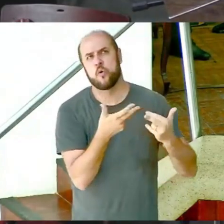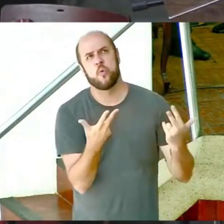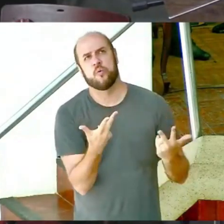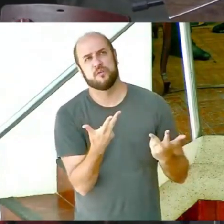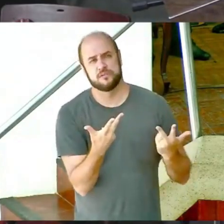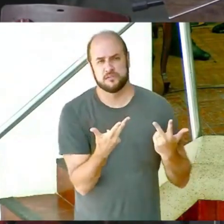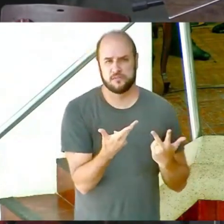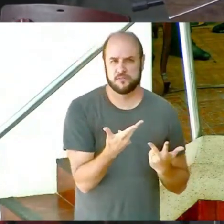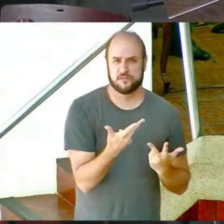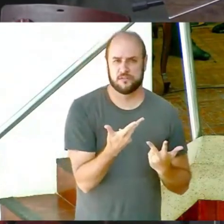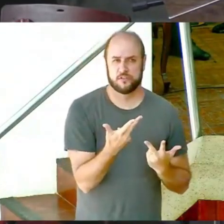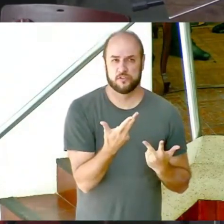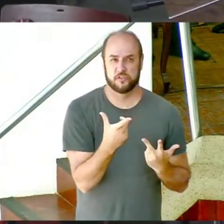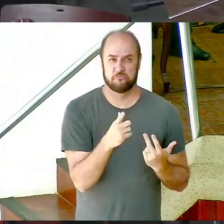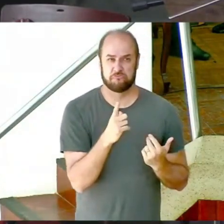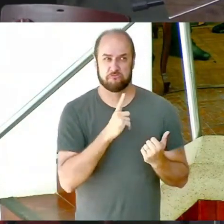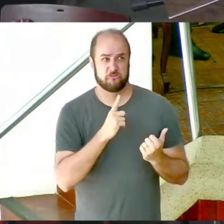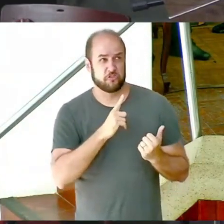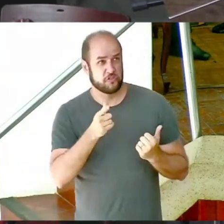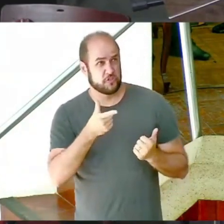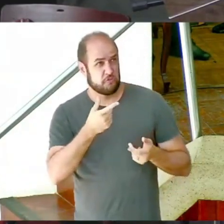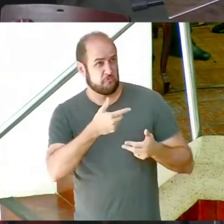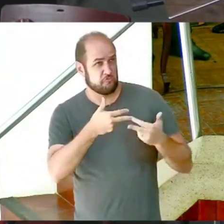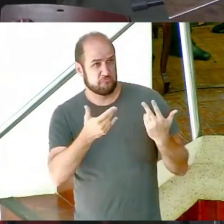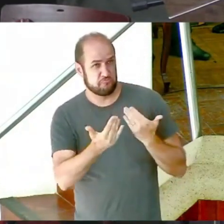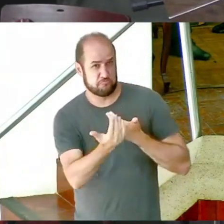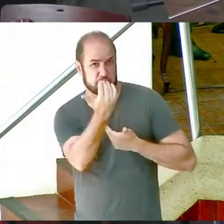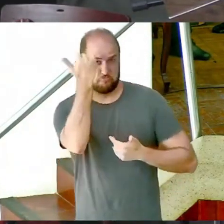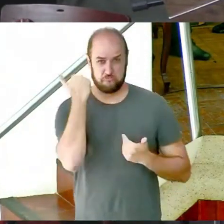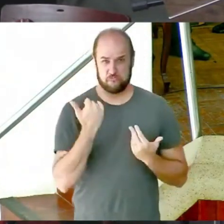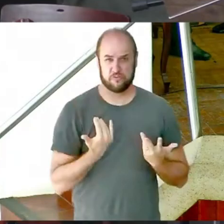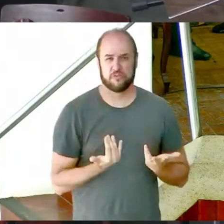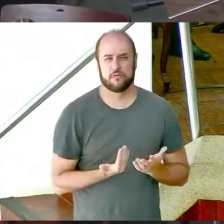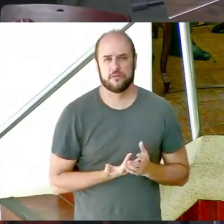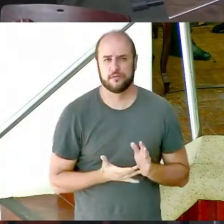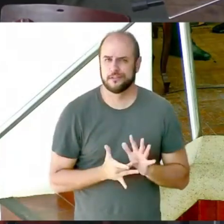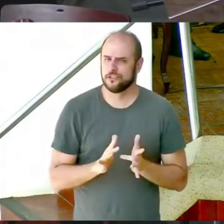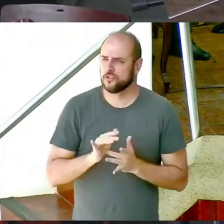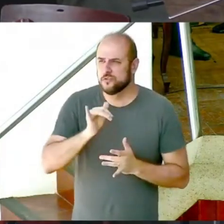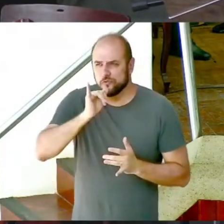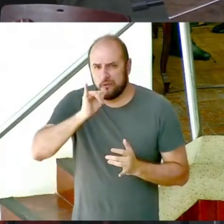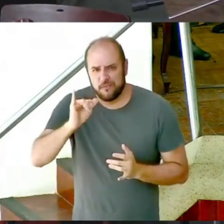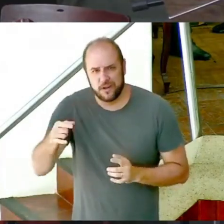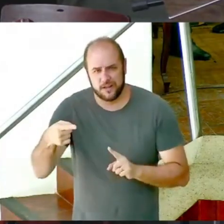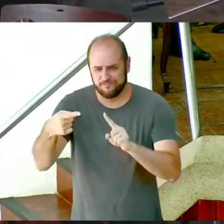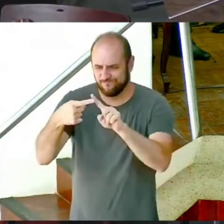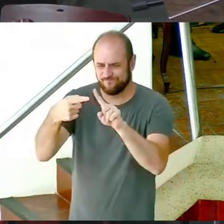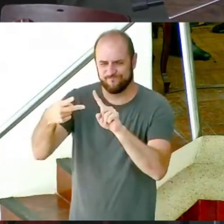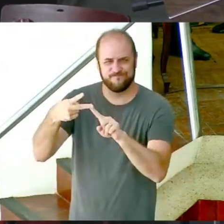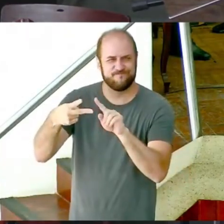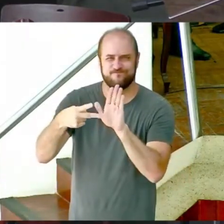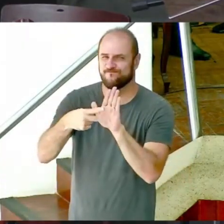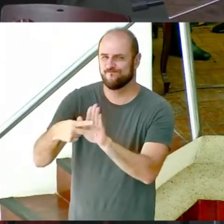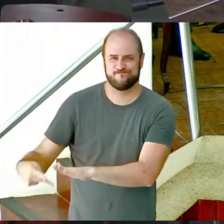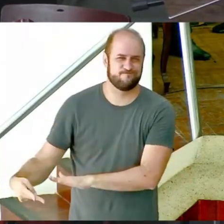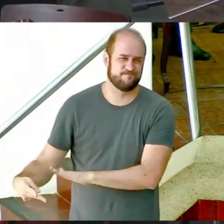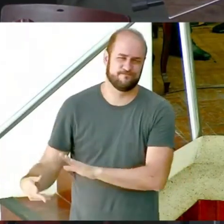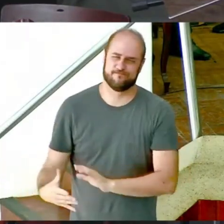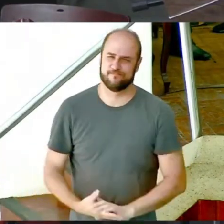por trás. Jesus então diz: olha, vocês não vão orar assim.